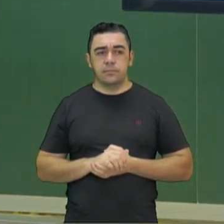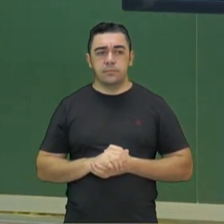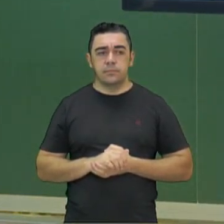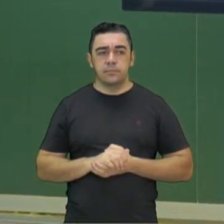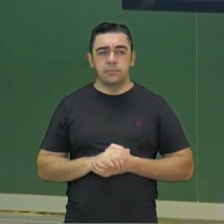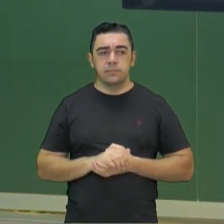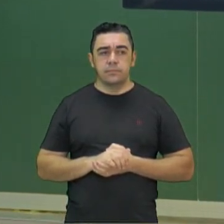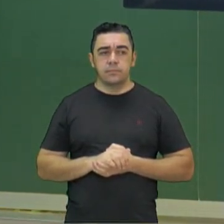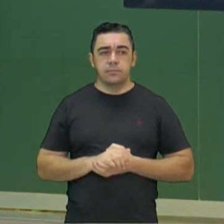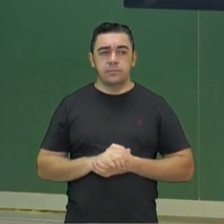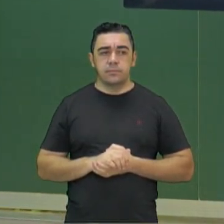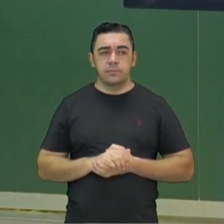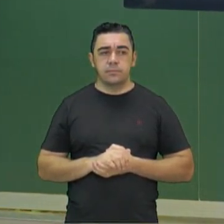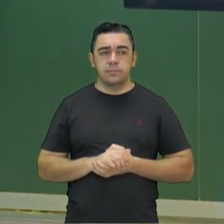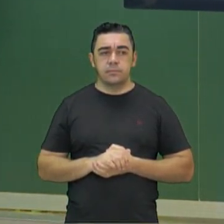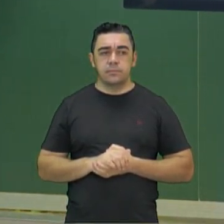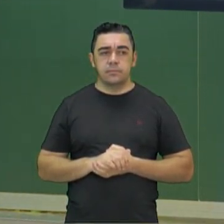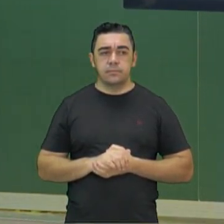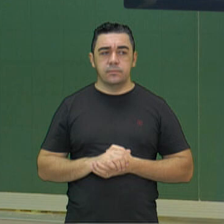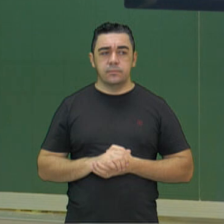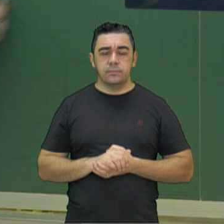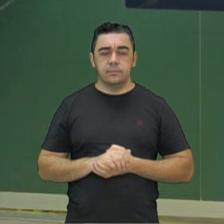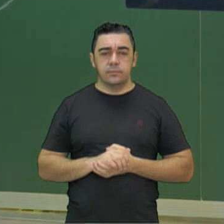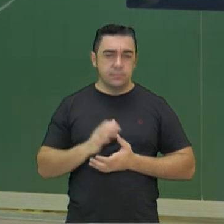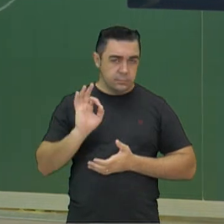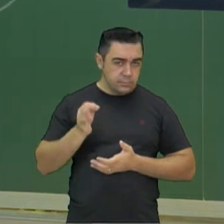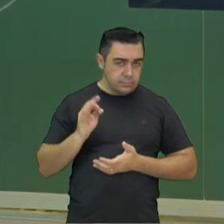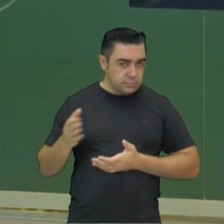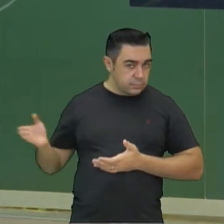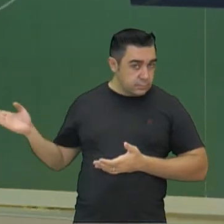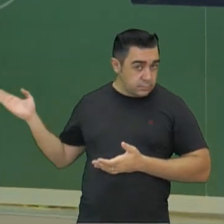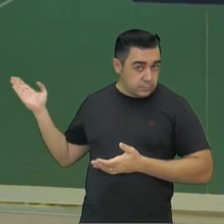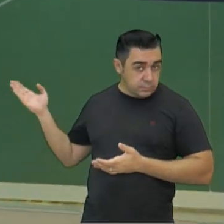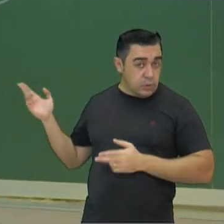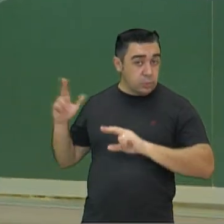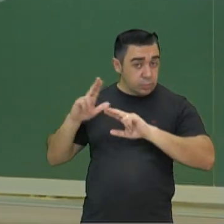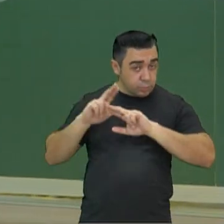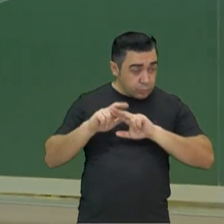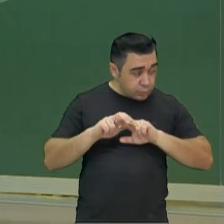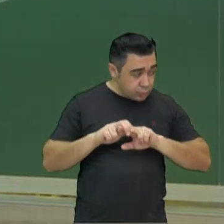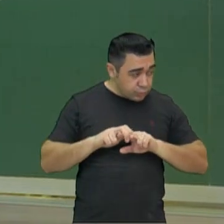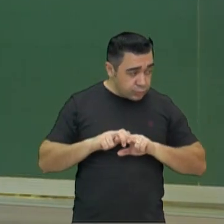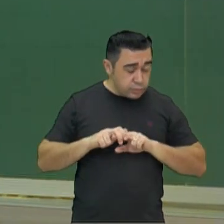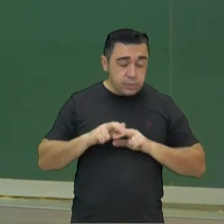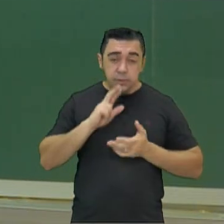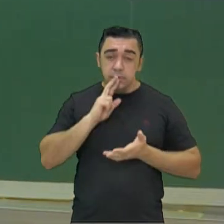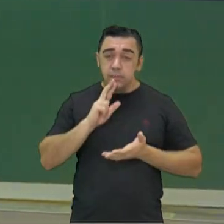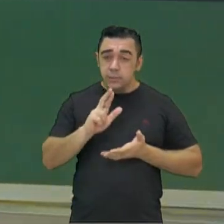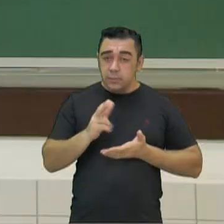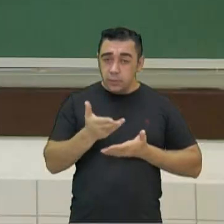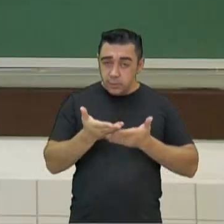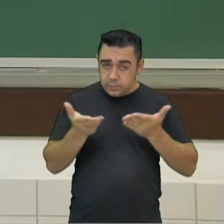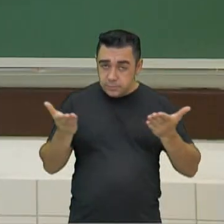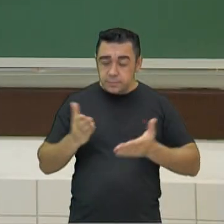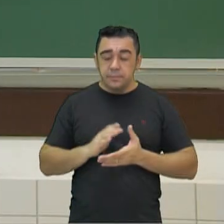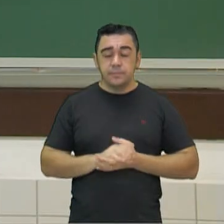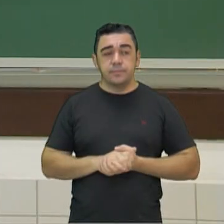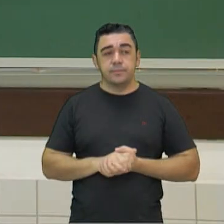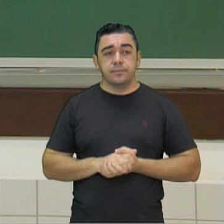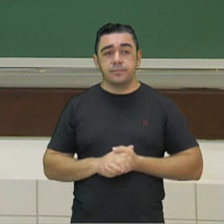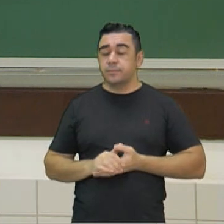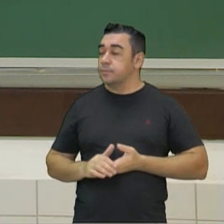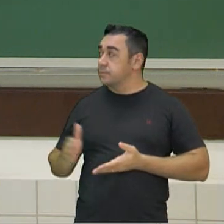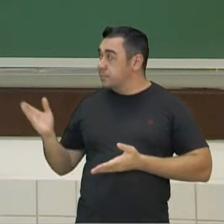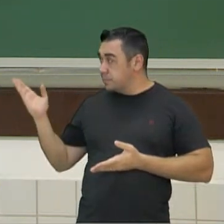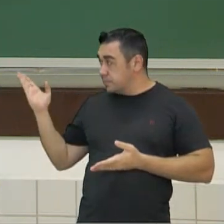então, 2 raiz de 3. Então, é daí que saiu esse resultado aqui, 2